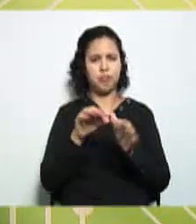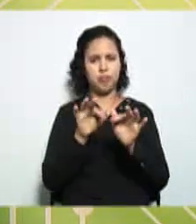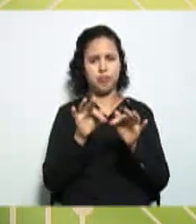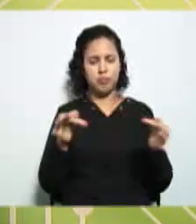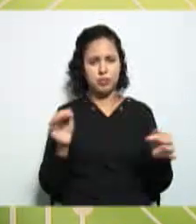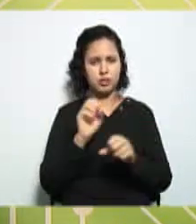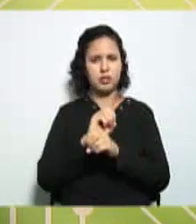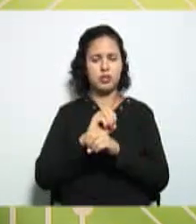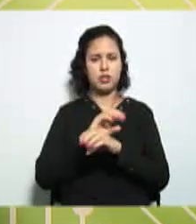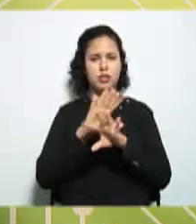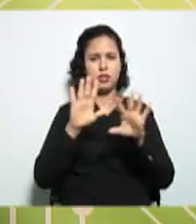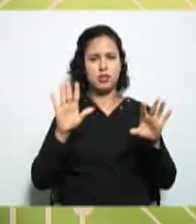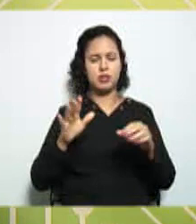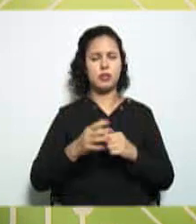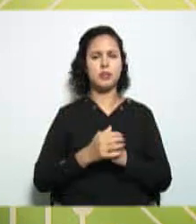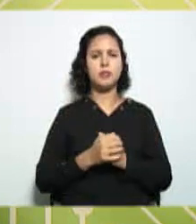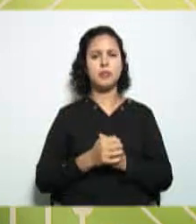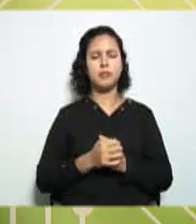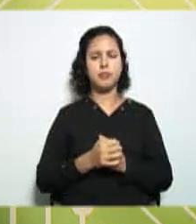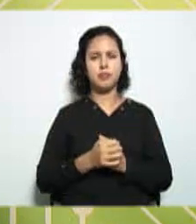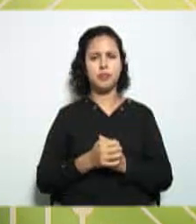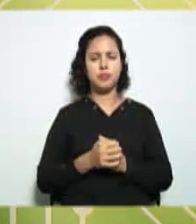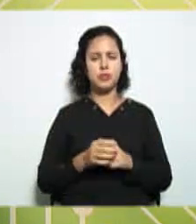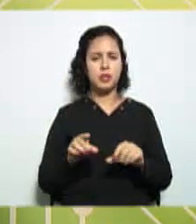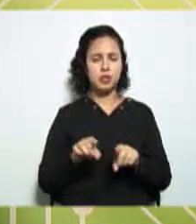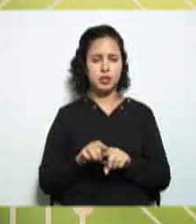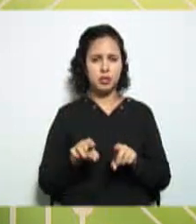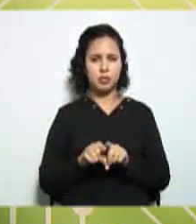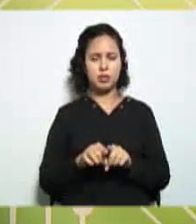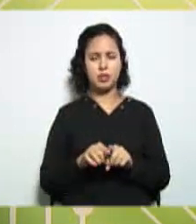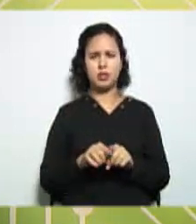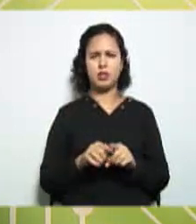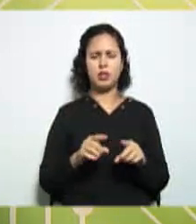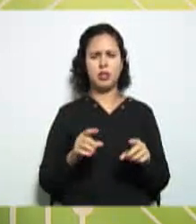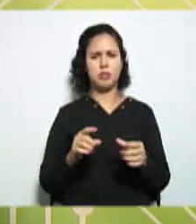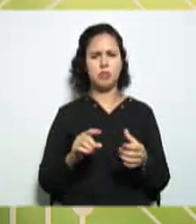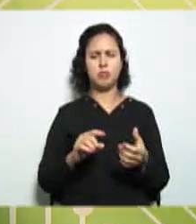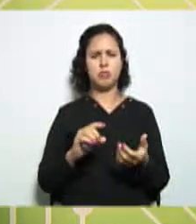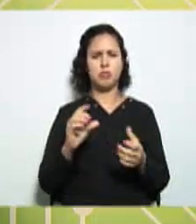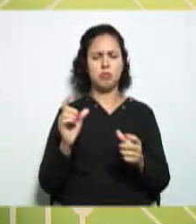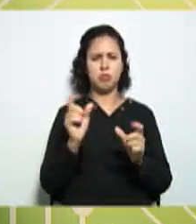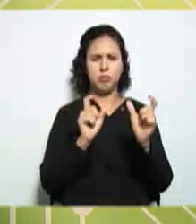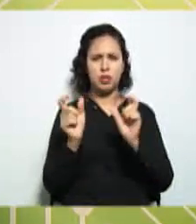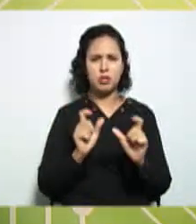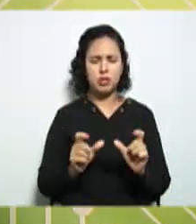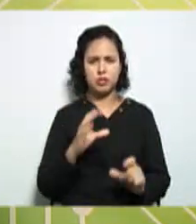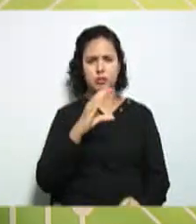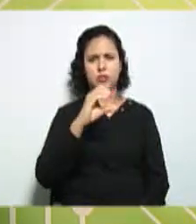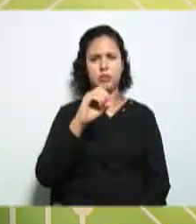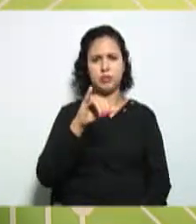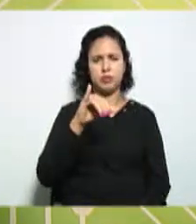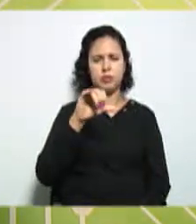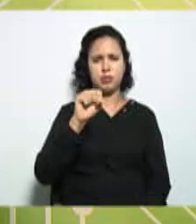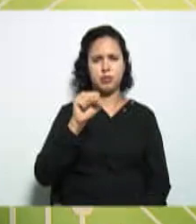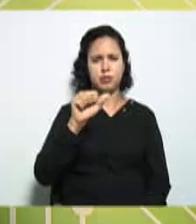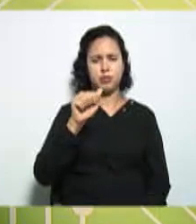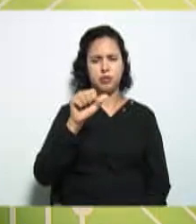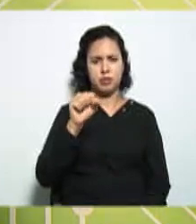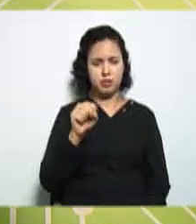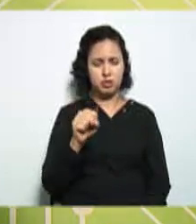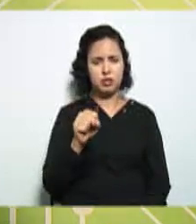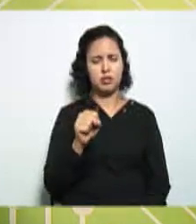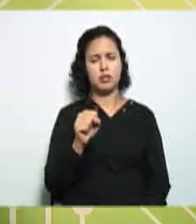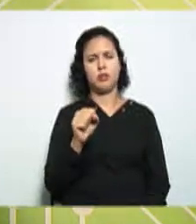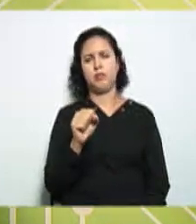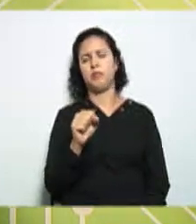a clareza. Aqueles termos de várias coisas, você já tem dados aqui. Então, você tem